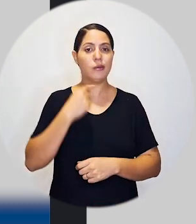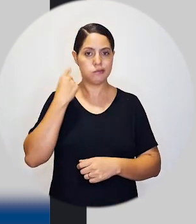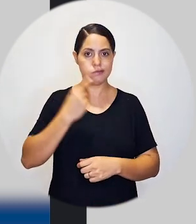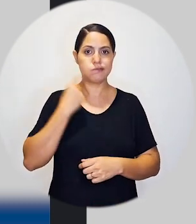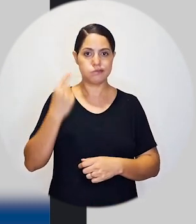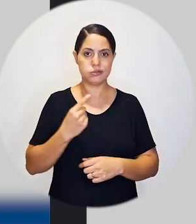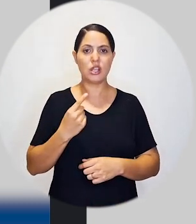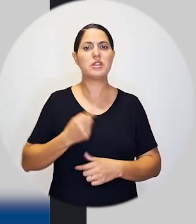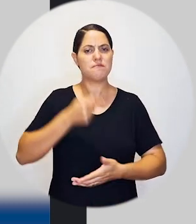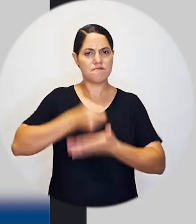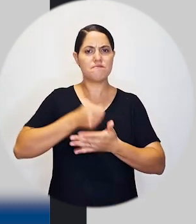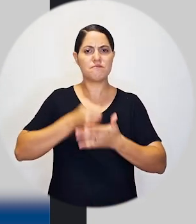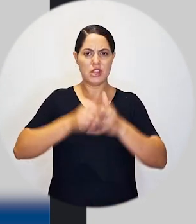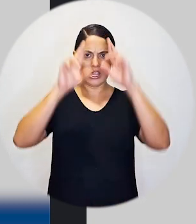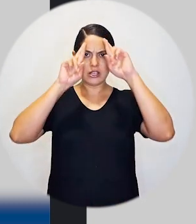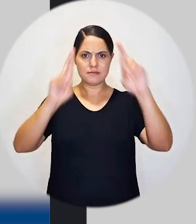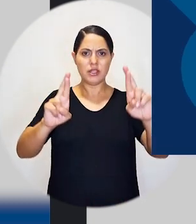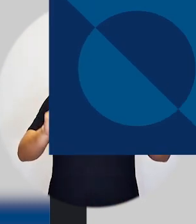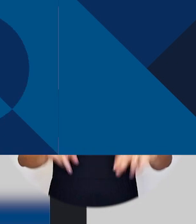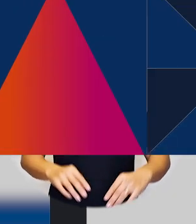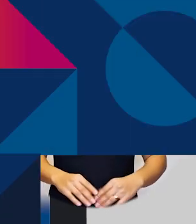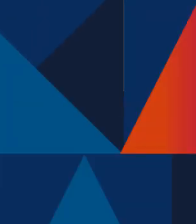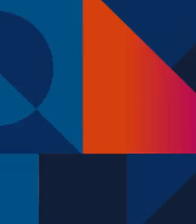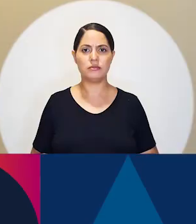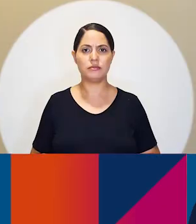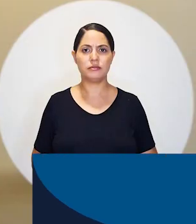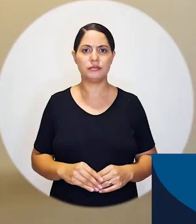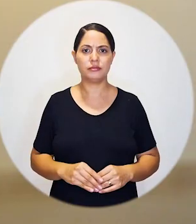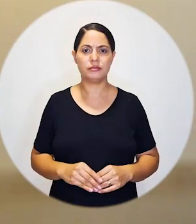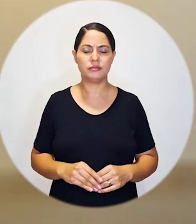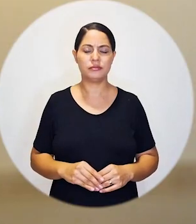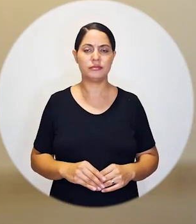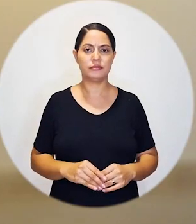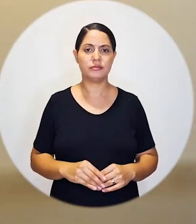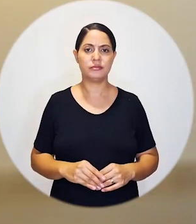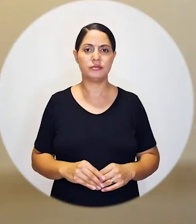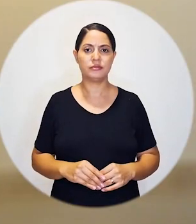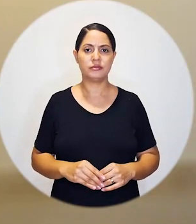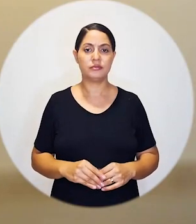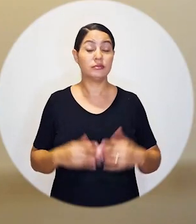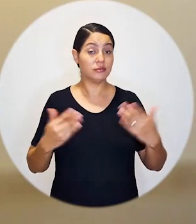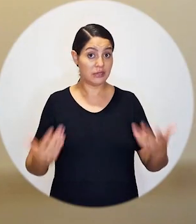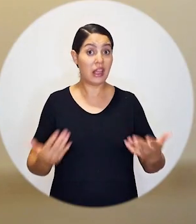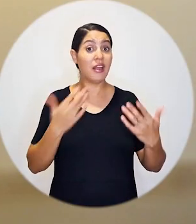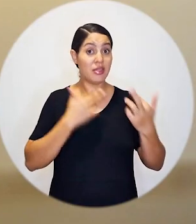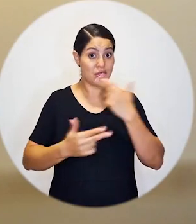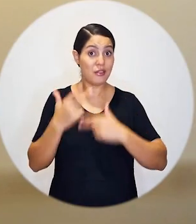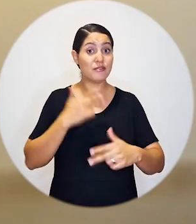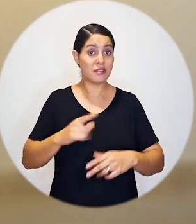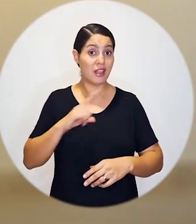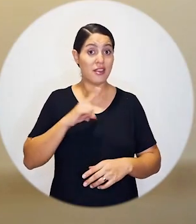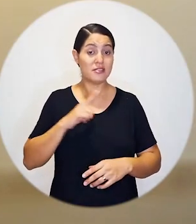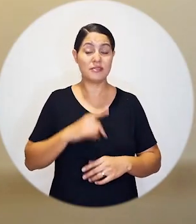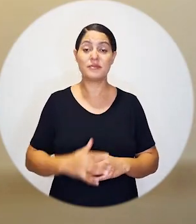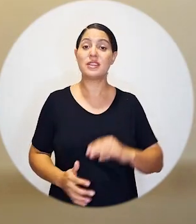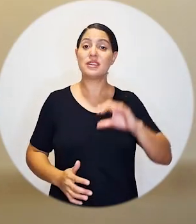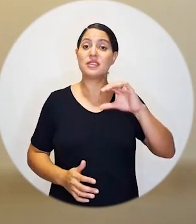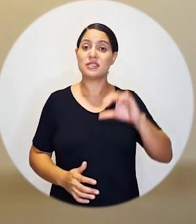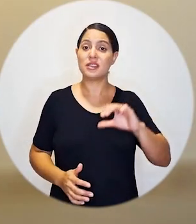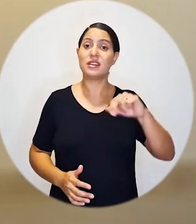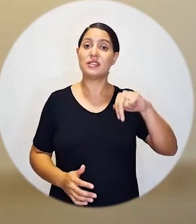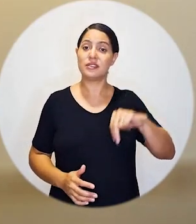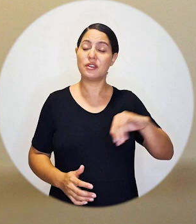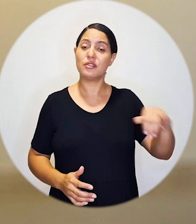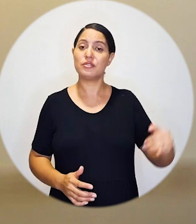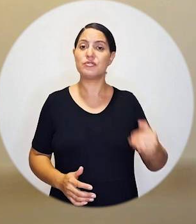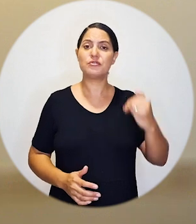advocacia merece e exige respeito. E tem novidade: o Conselho Nacional de Justiça oferece um curso online